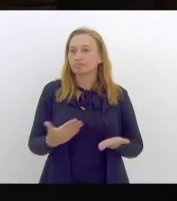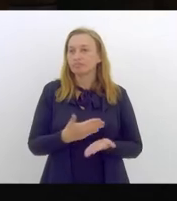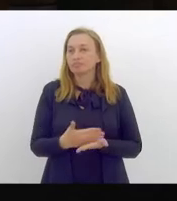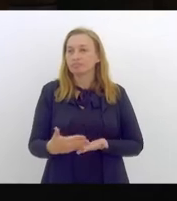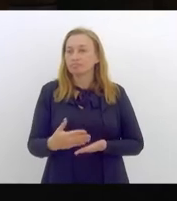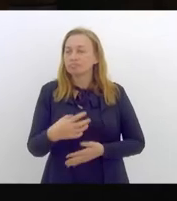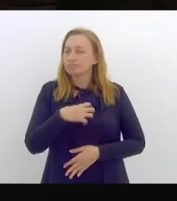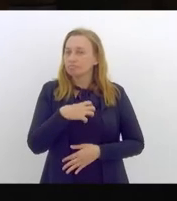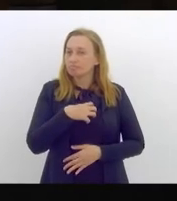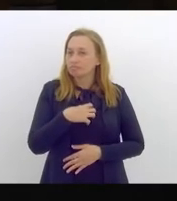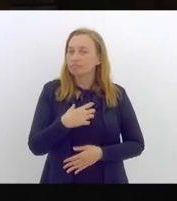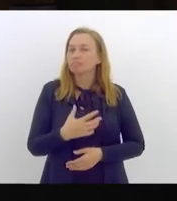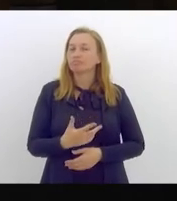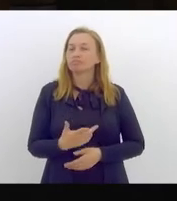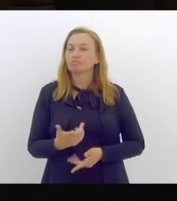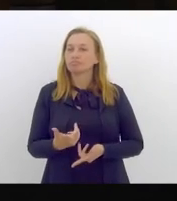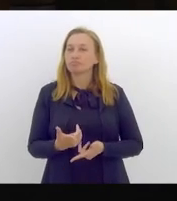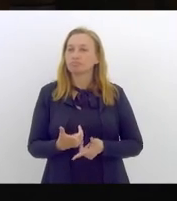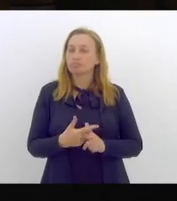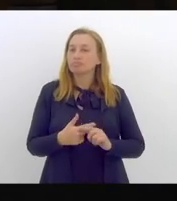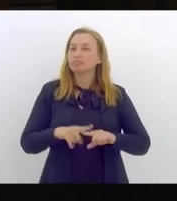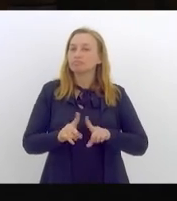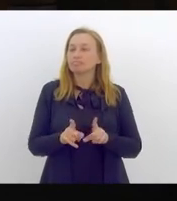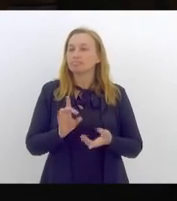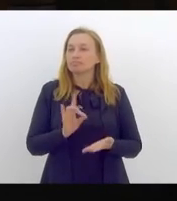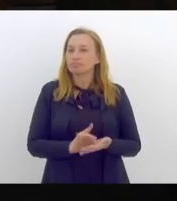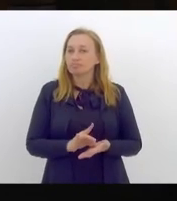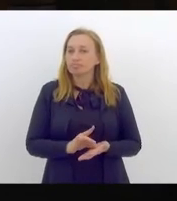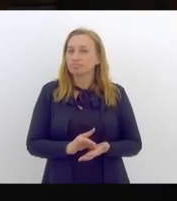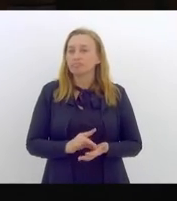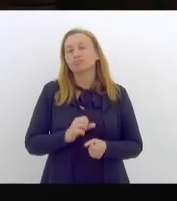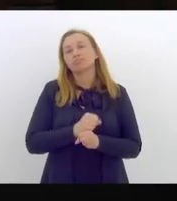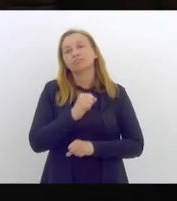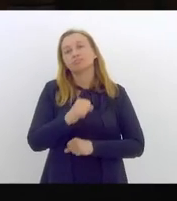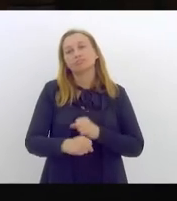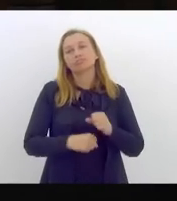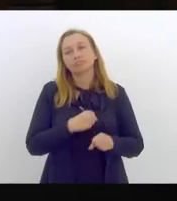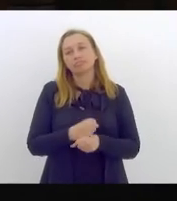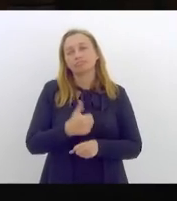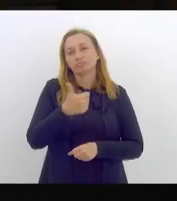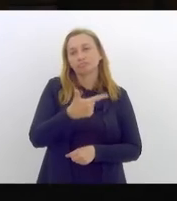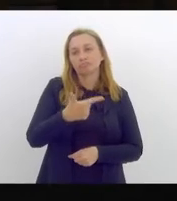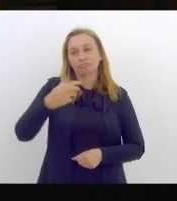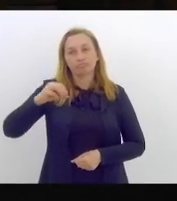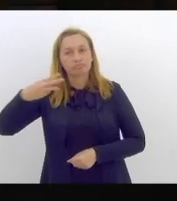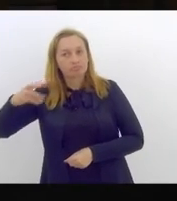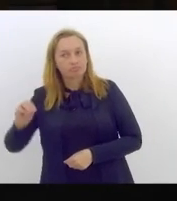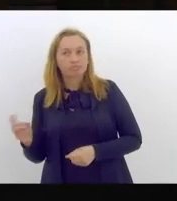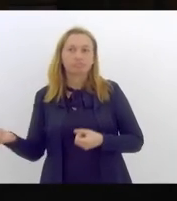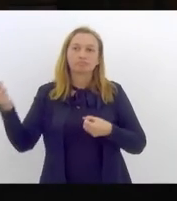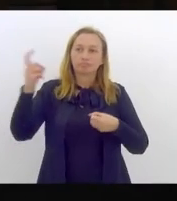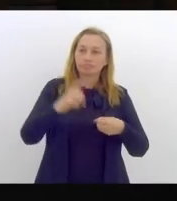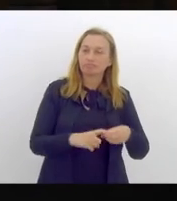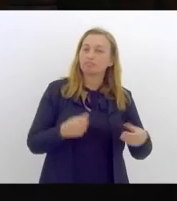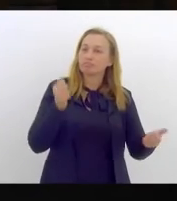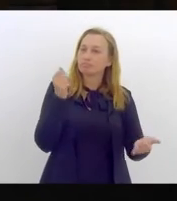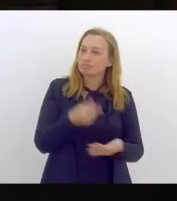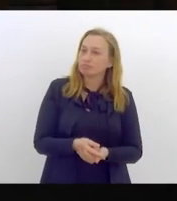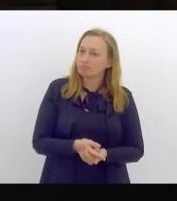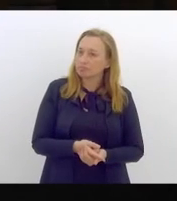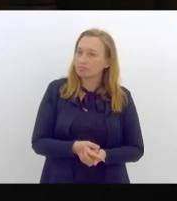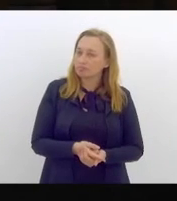gente sente um enxugar da dívida, mas a realidade é que em 2030 nós voltaremos aos